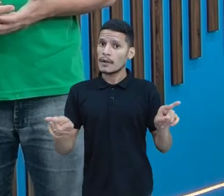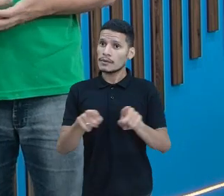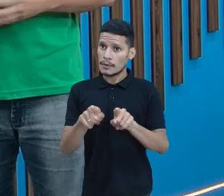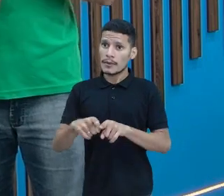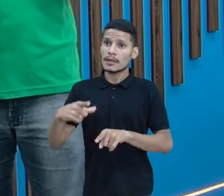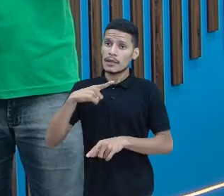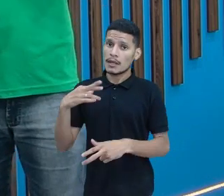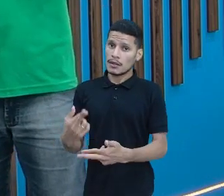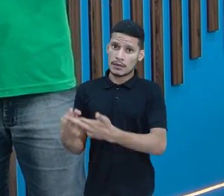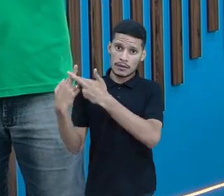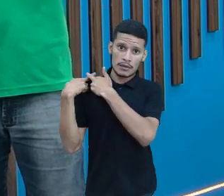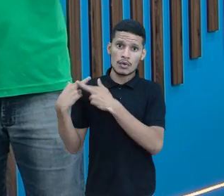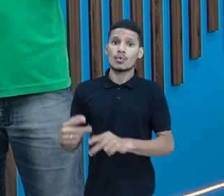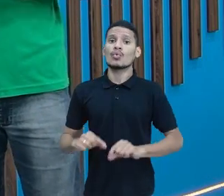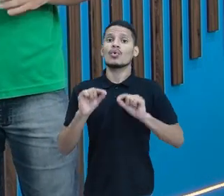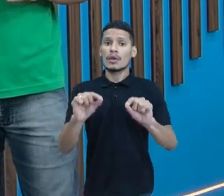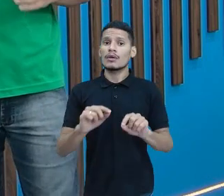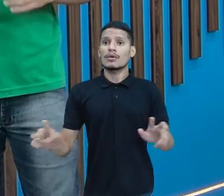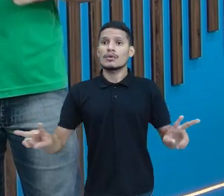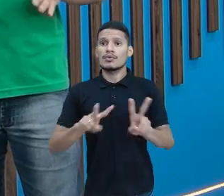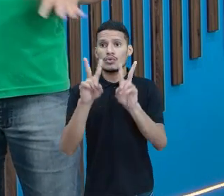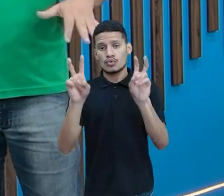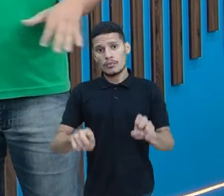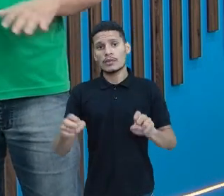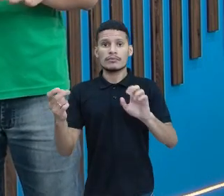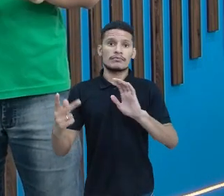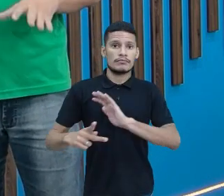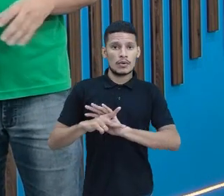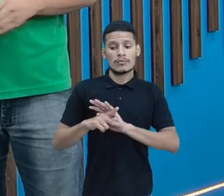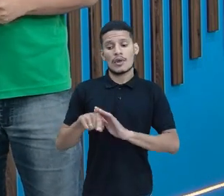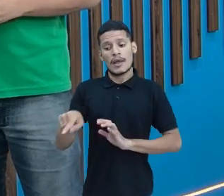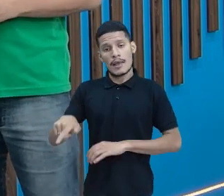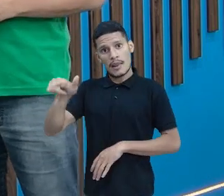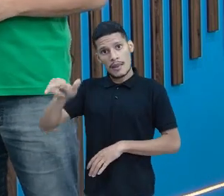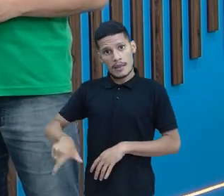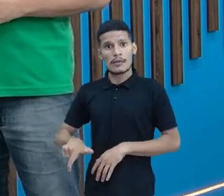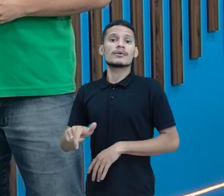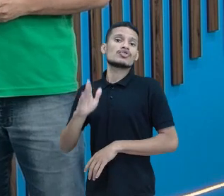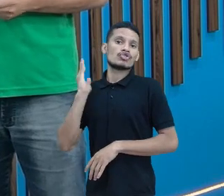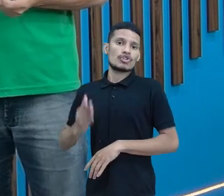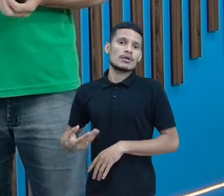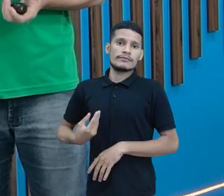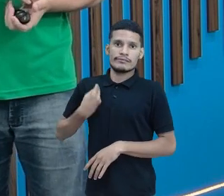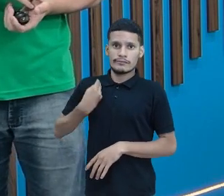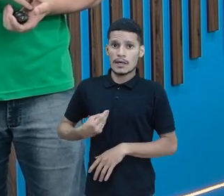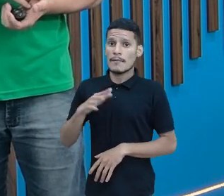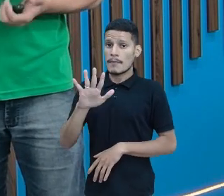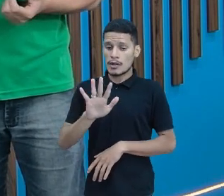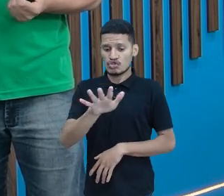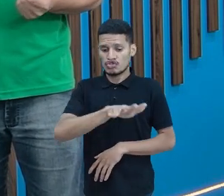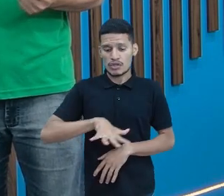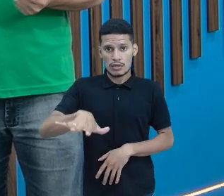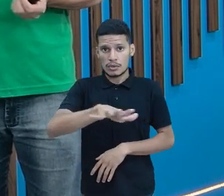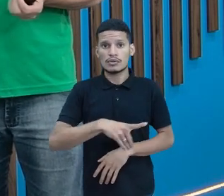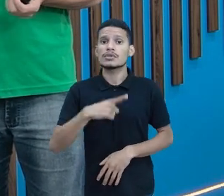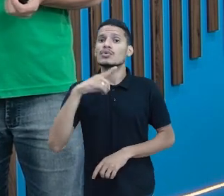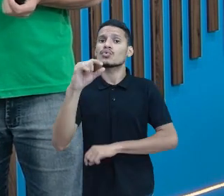suas responsabilidades acerca da condição a qual ela está inserida. Mas, de modo geral, existe a vantagem, o